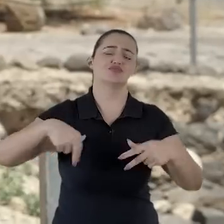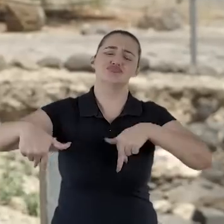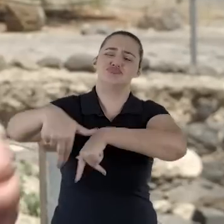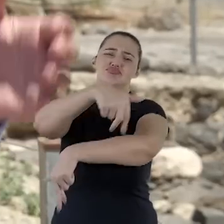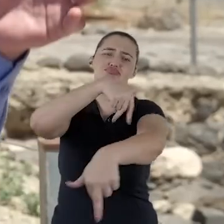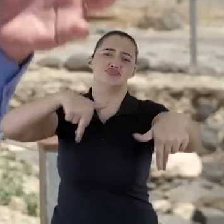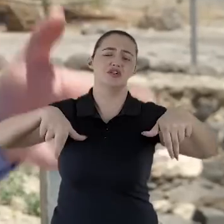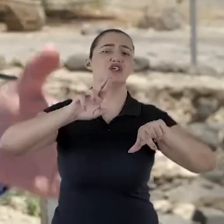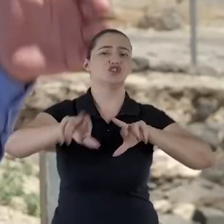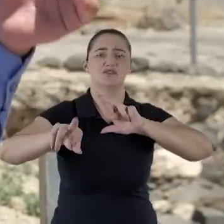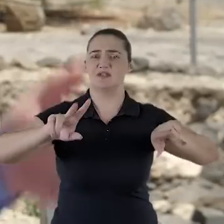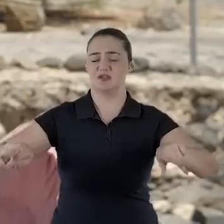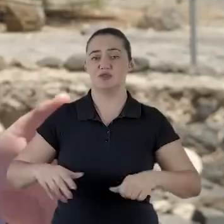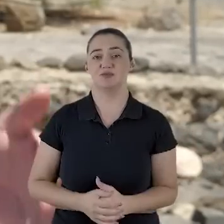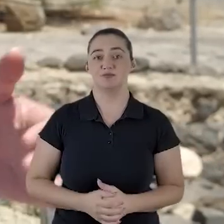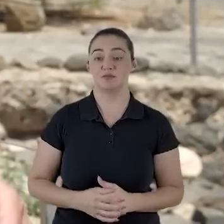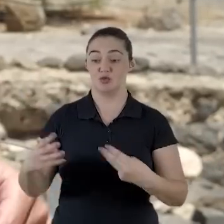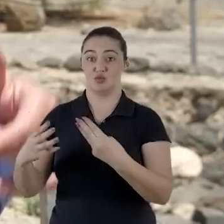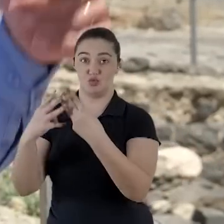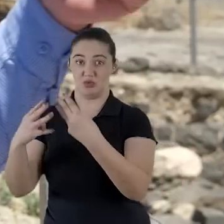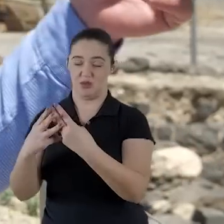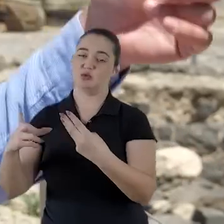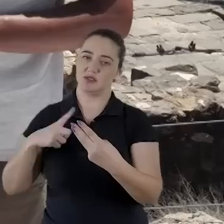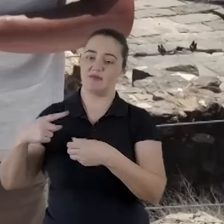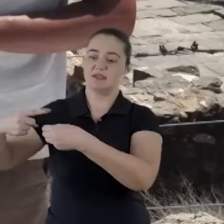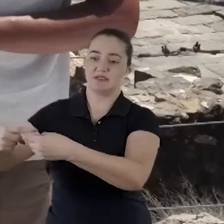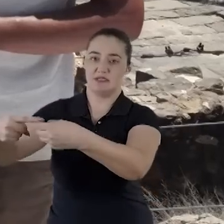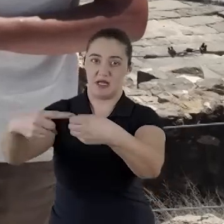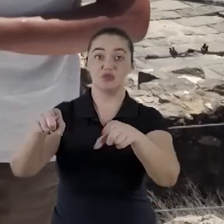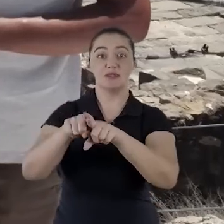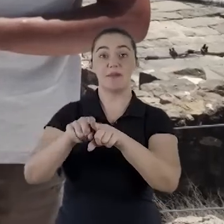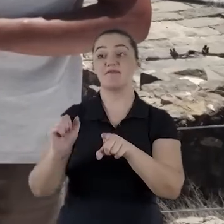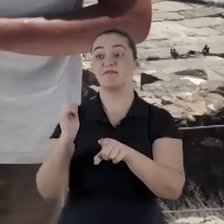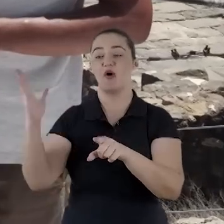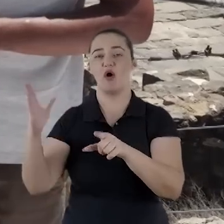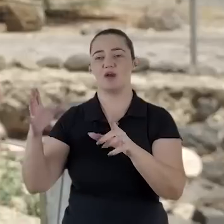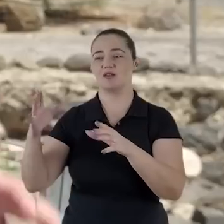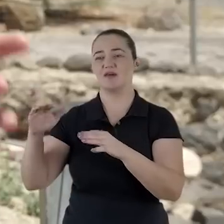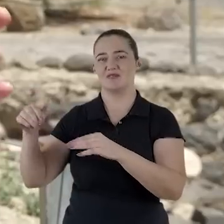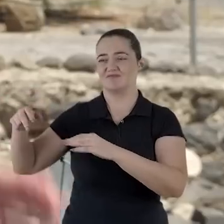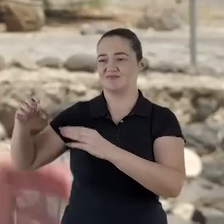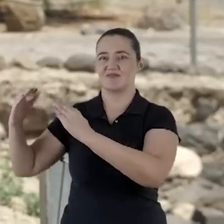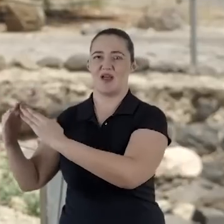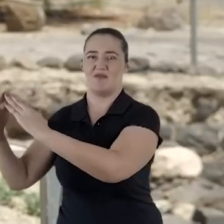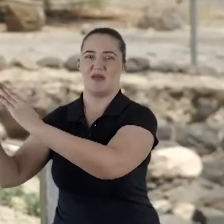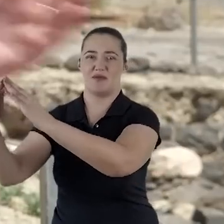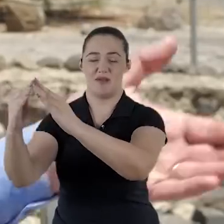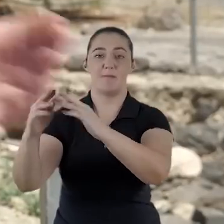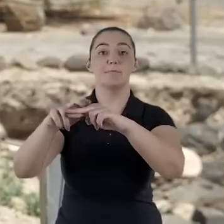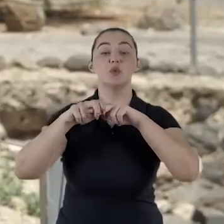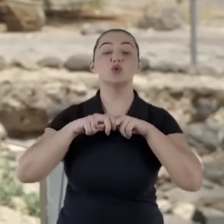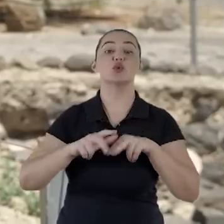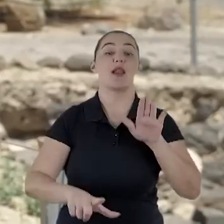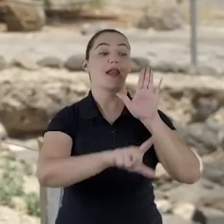gente. Então, os judeus estavam vivendo nas cidades e nas vilas em volta. E a lei judia refere-se